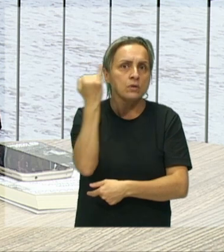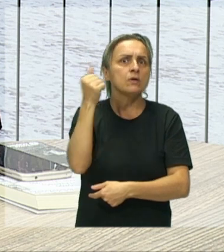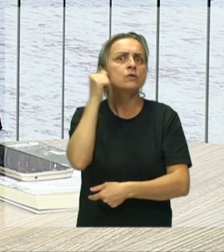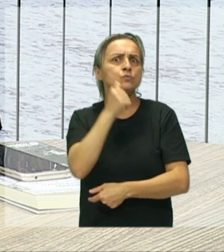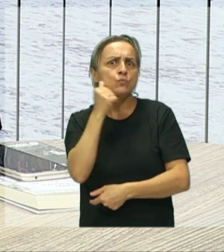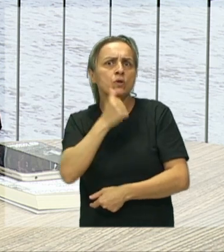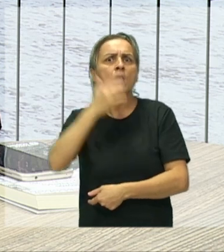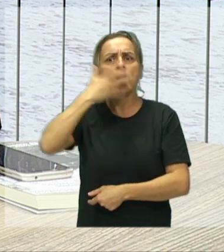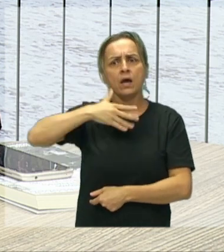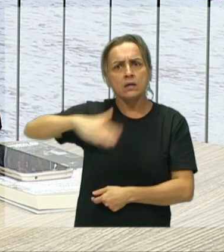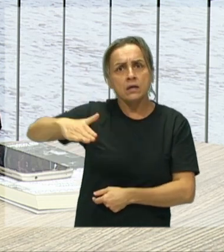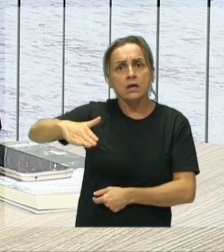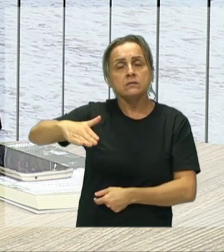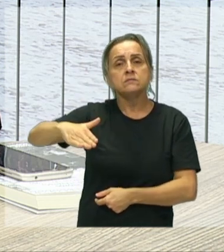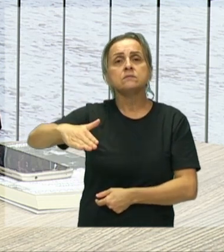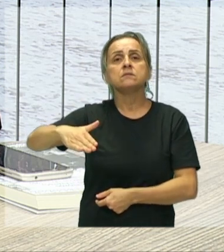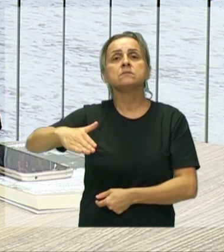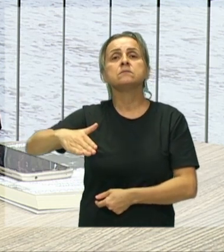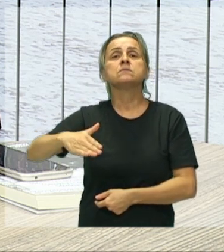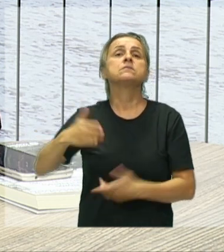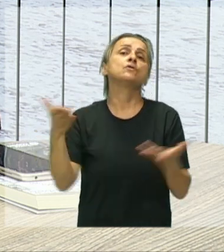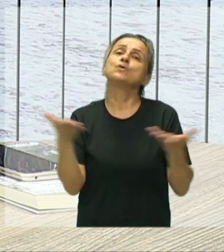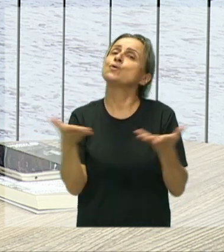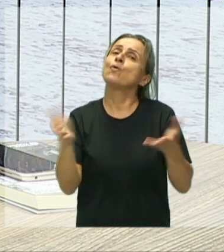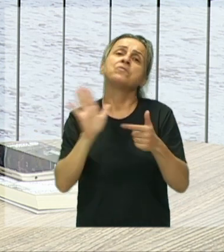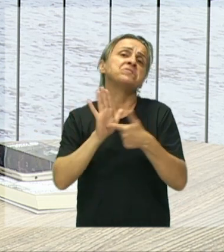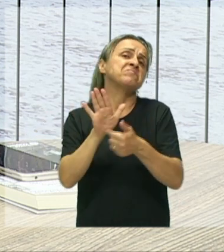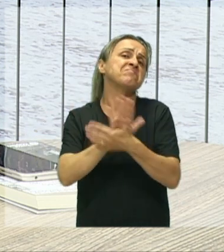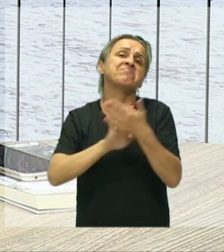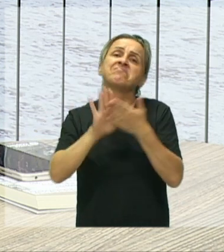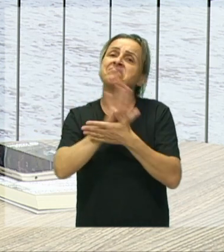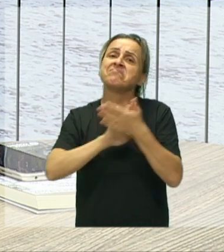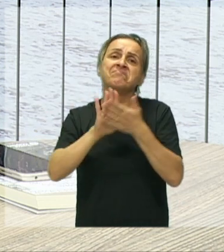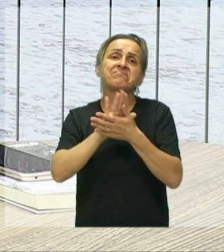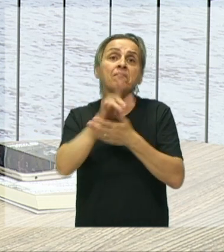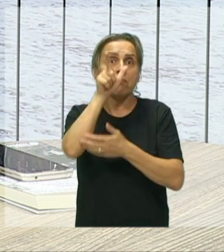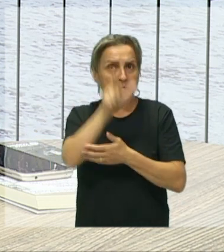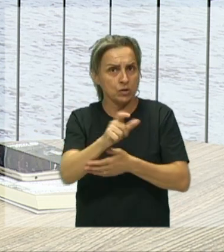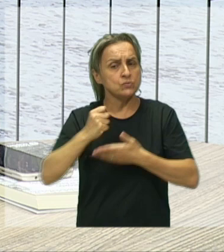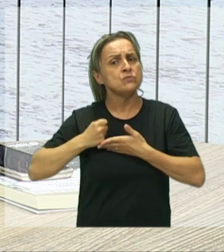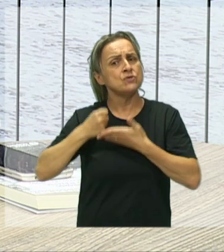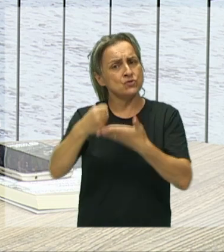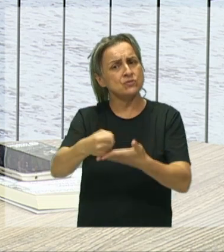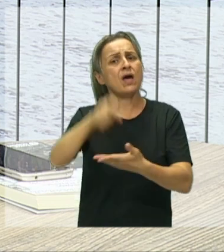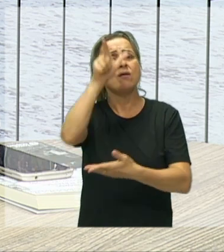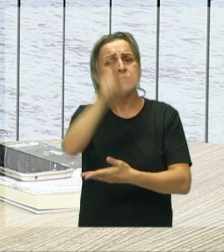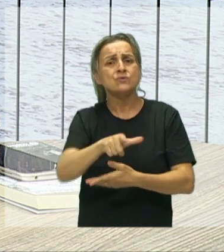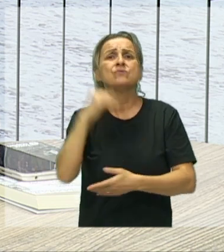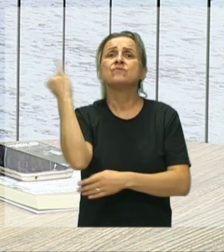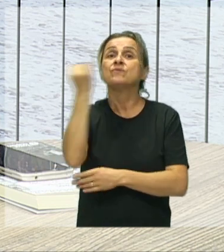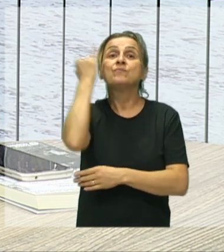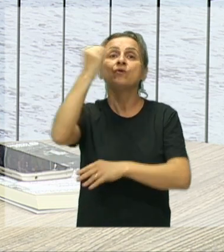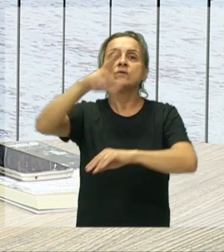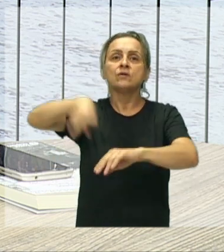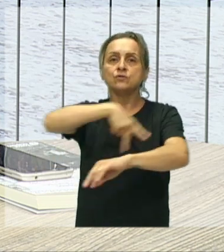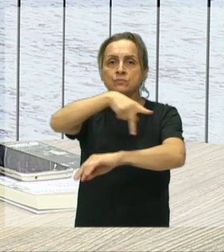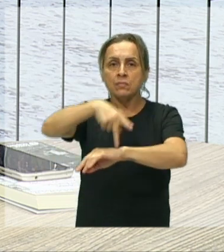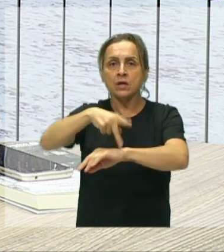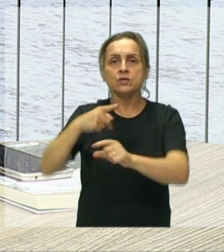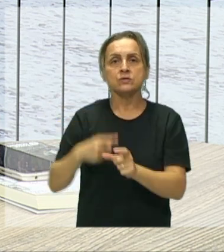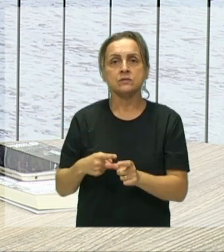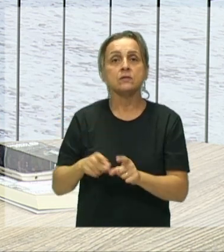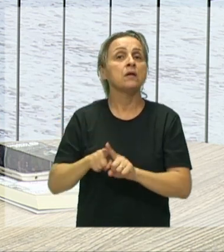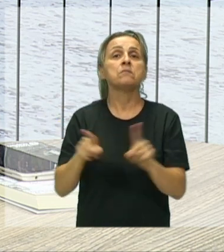crianças, pessoas historicamente que contribuíram na constituição da cidade, do país, e estão